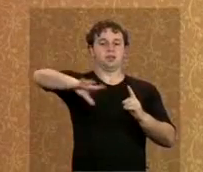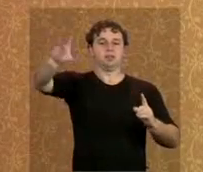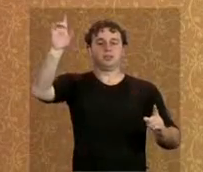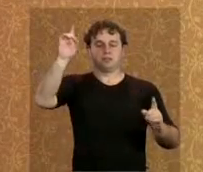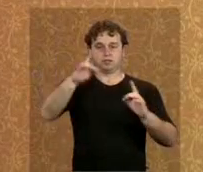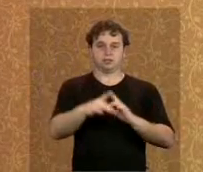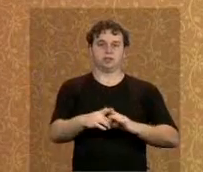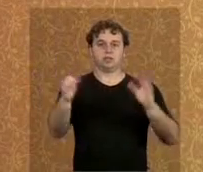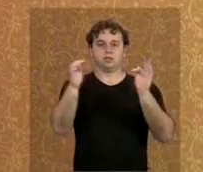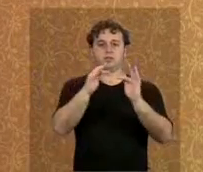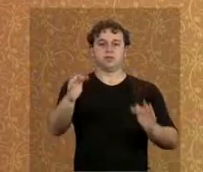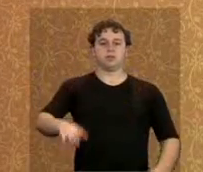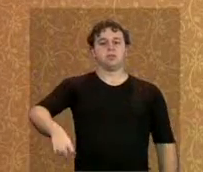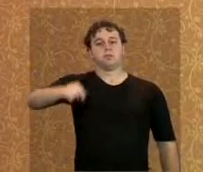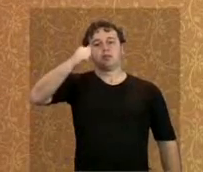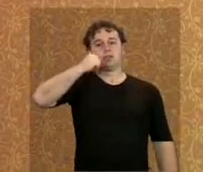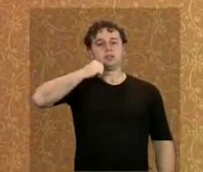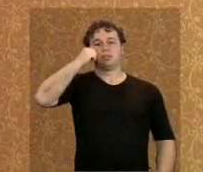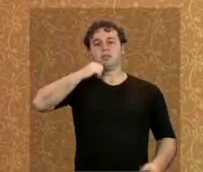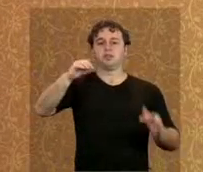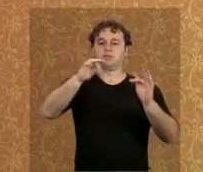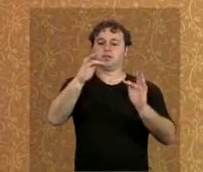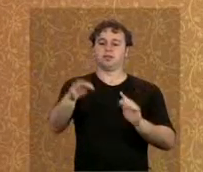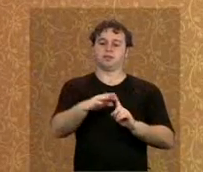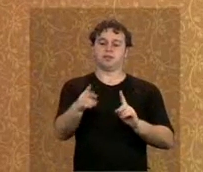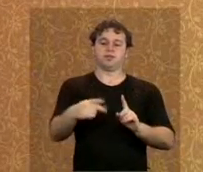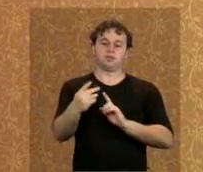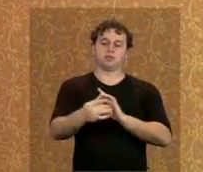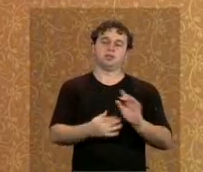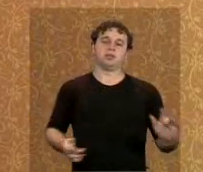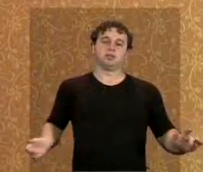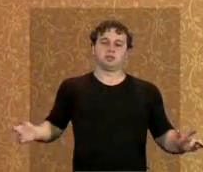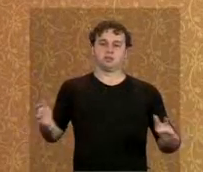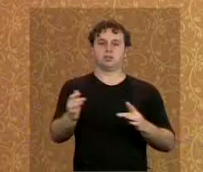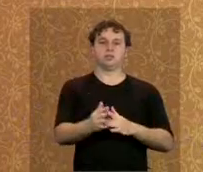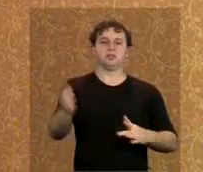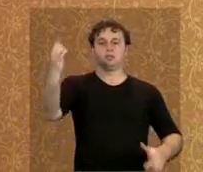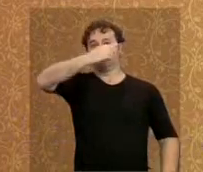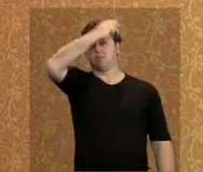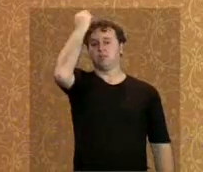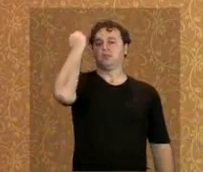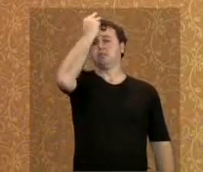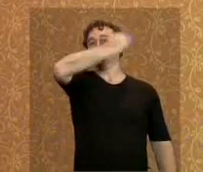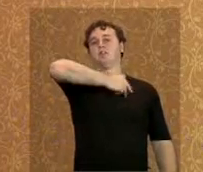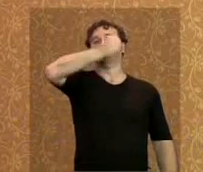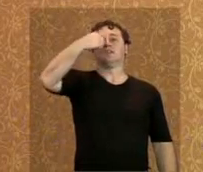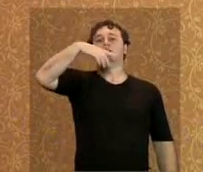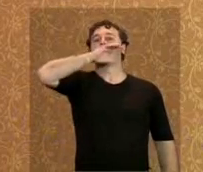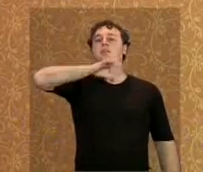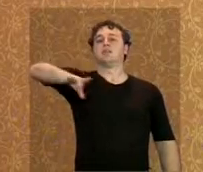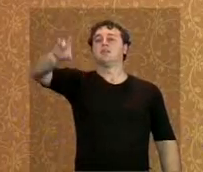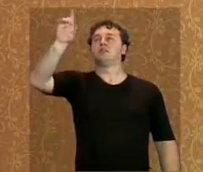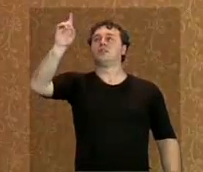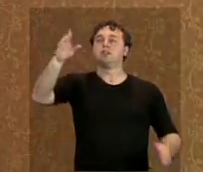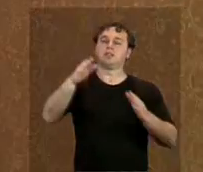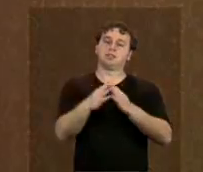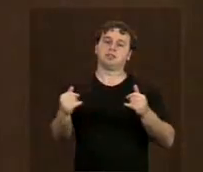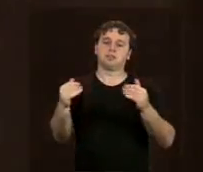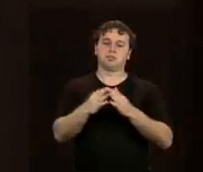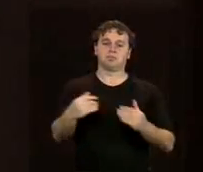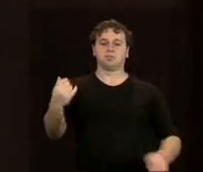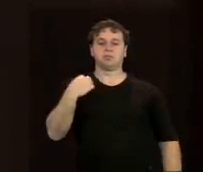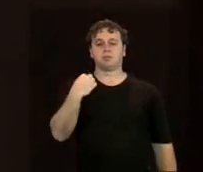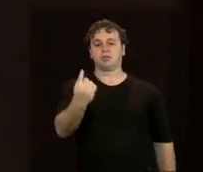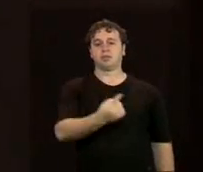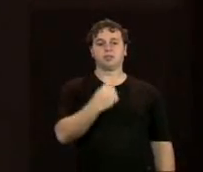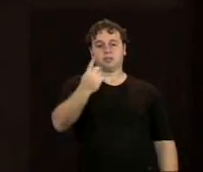cheia de graça, o Senhor é convosco. Bendita sois vós entre as mulheres e bendito é o fruto do vosso ventre, Jesus.